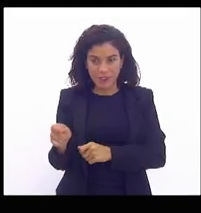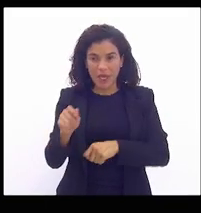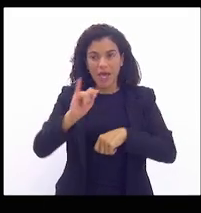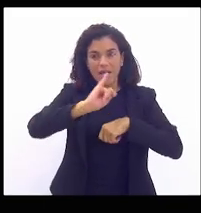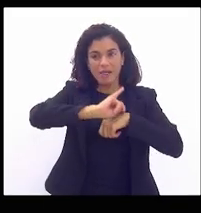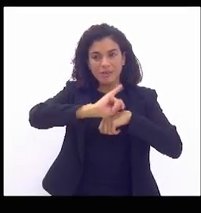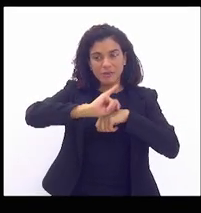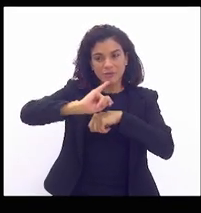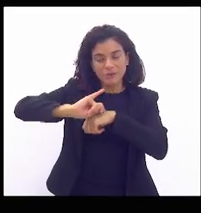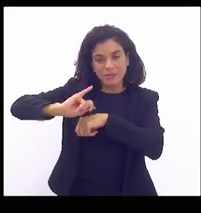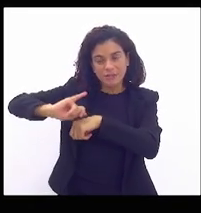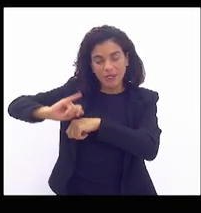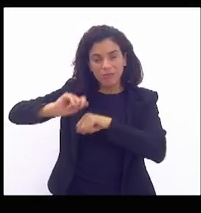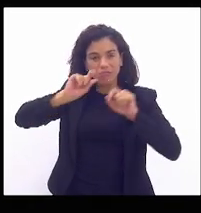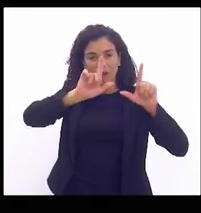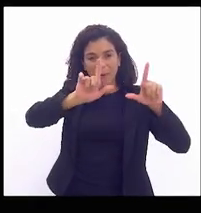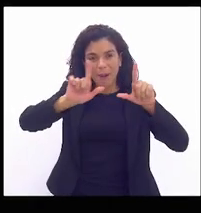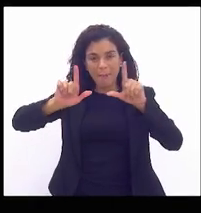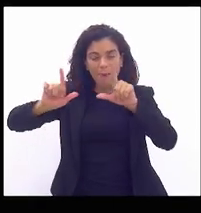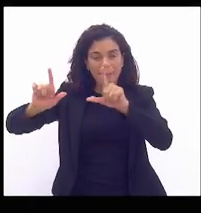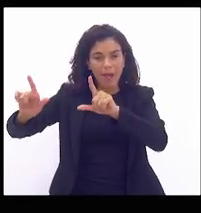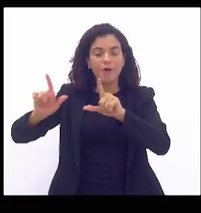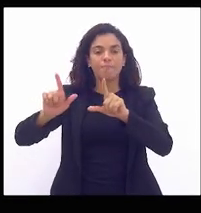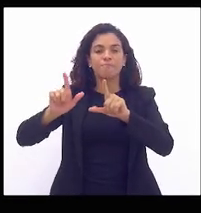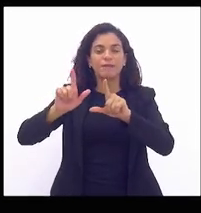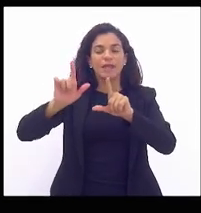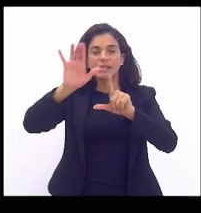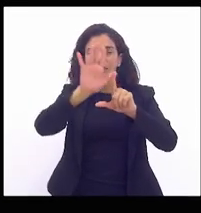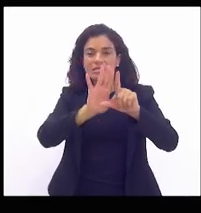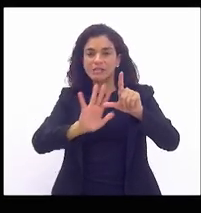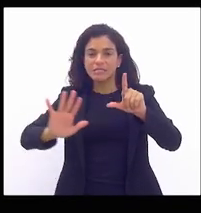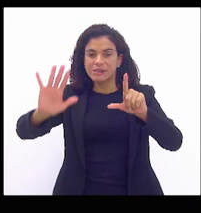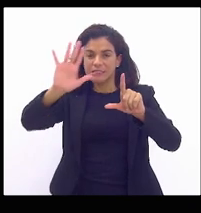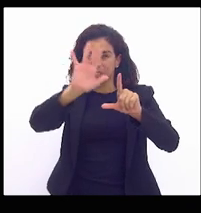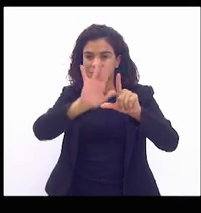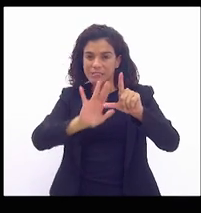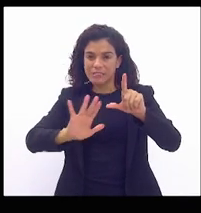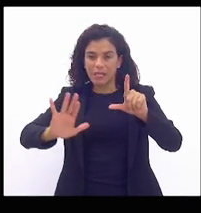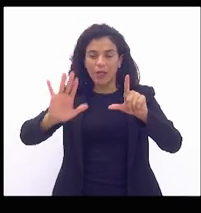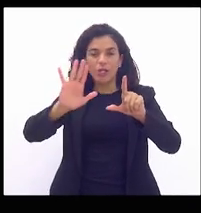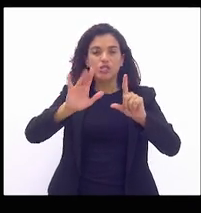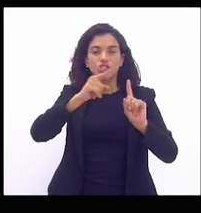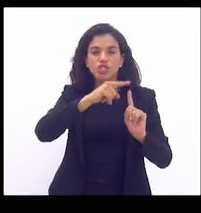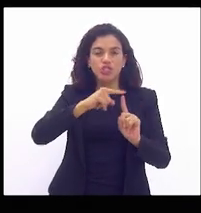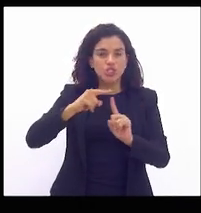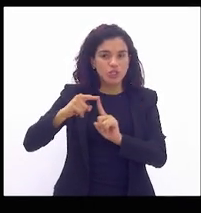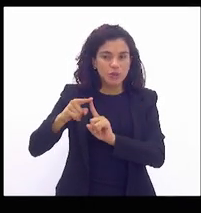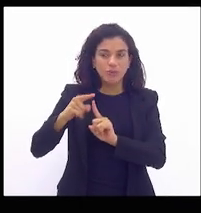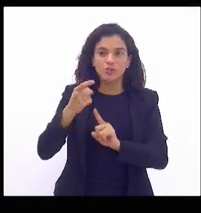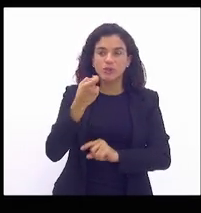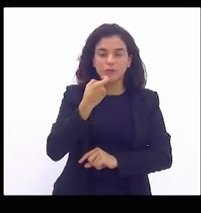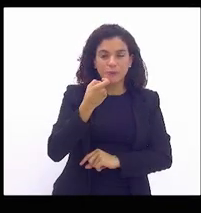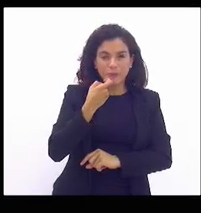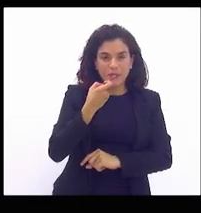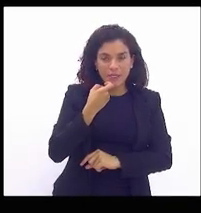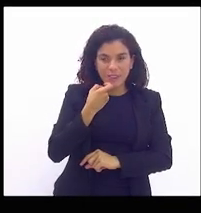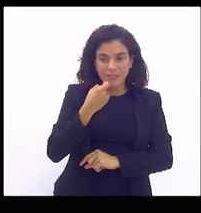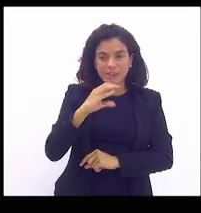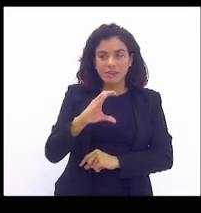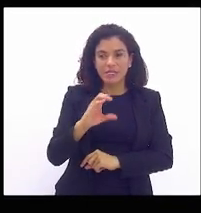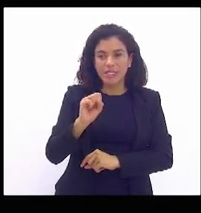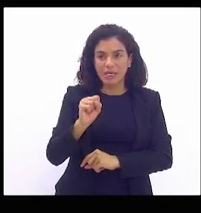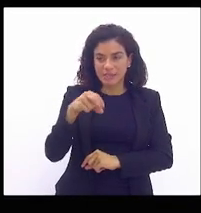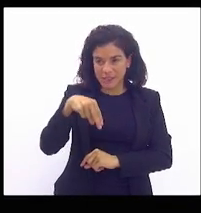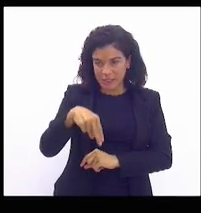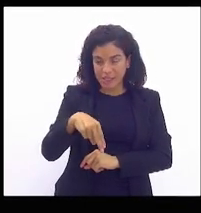Exposição com sensorial também de espécies existentes na nossa fundação CSN,